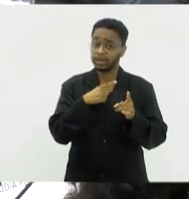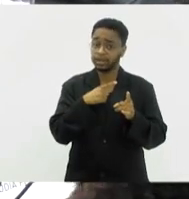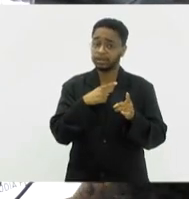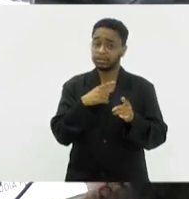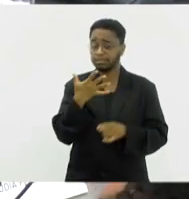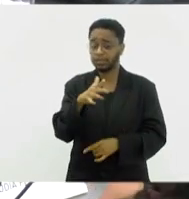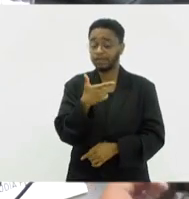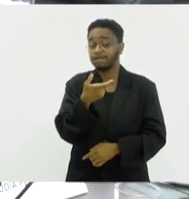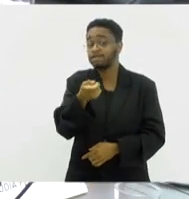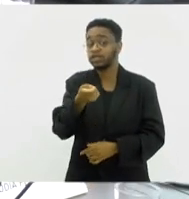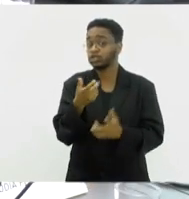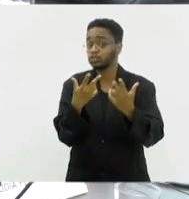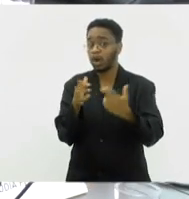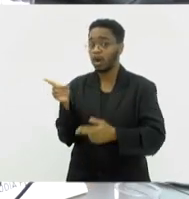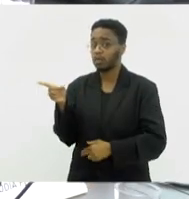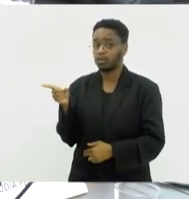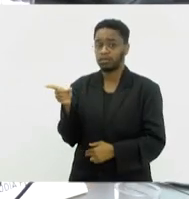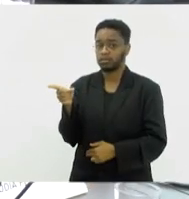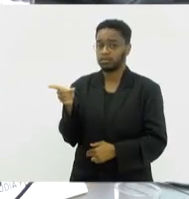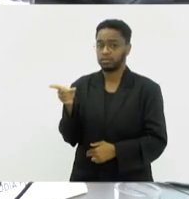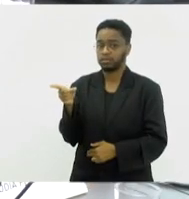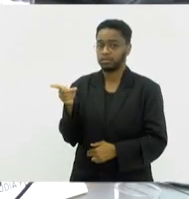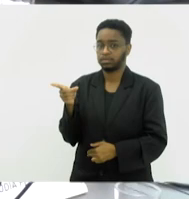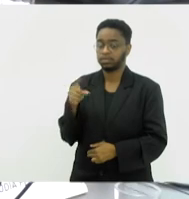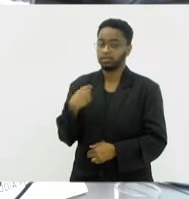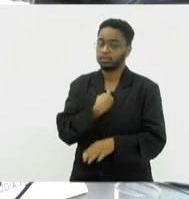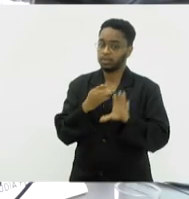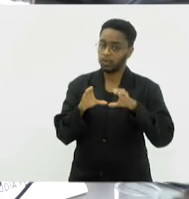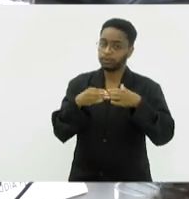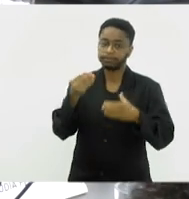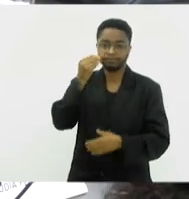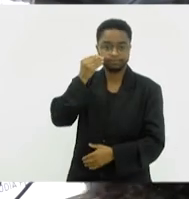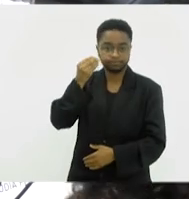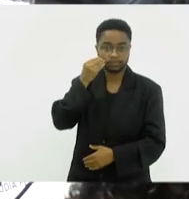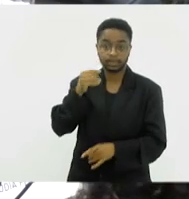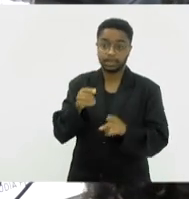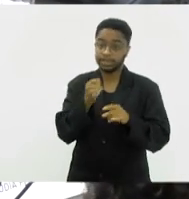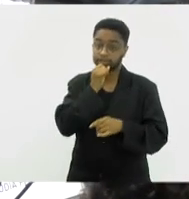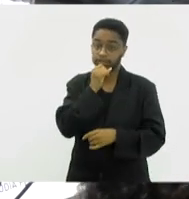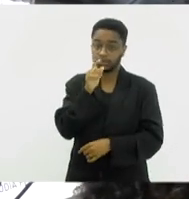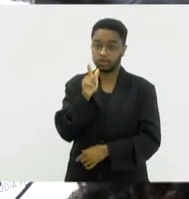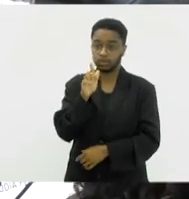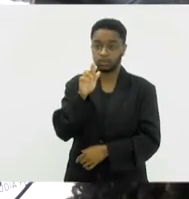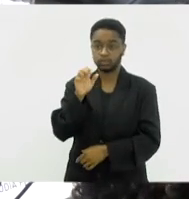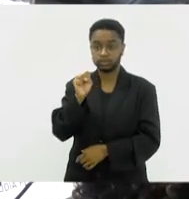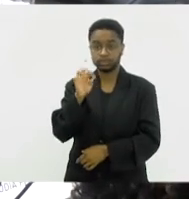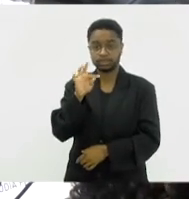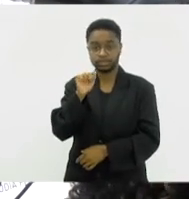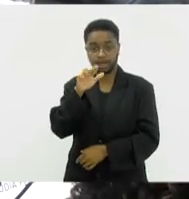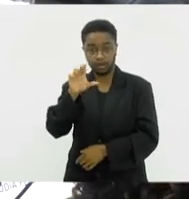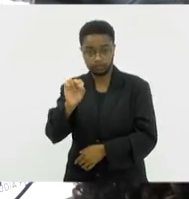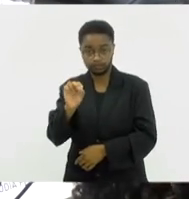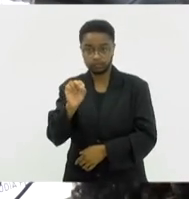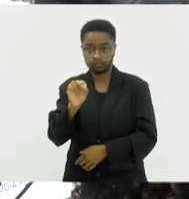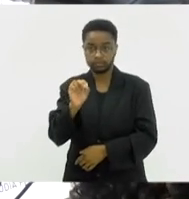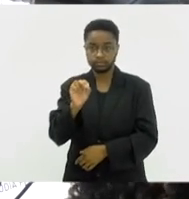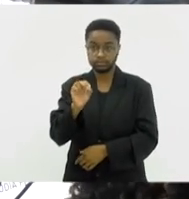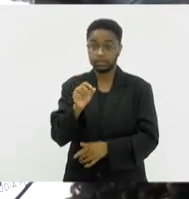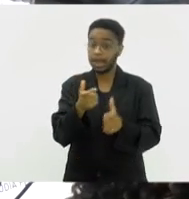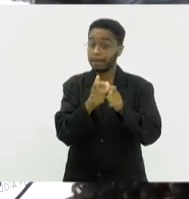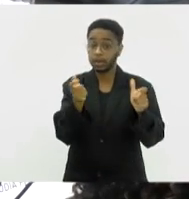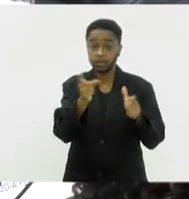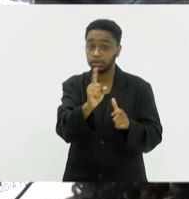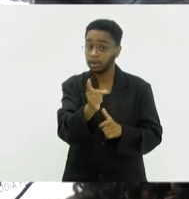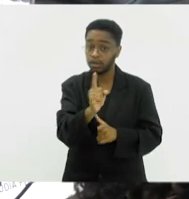menos 20 casos igual a esse, que a nossa comissão tenta. O Gustavo Nobre, que inclusive... O Gustavo Nobre, a maioria